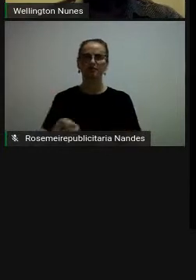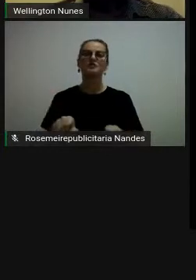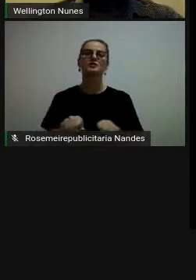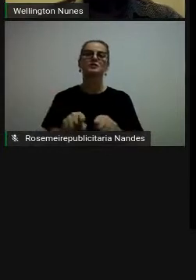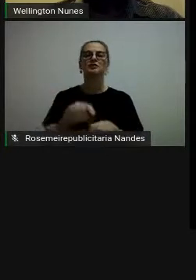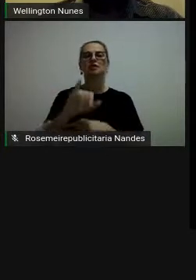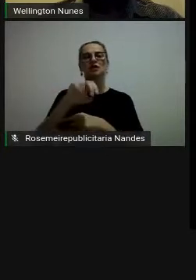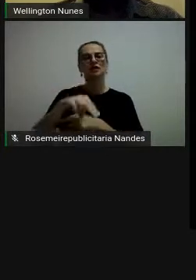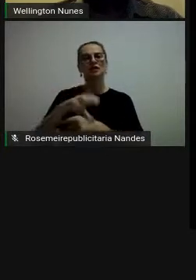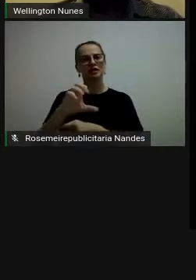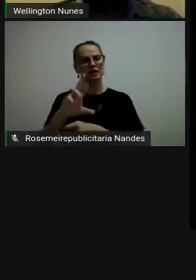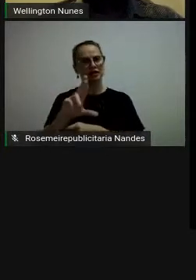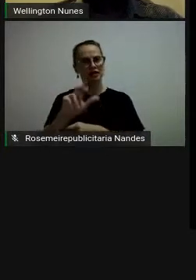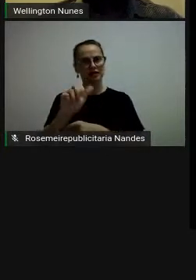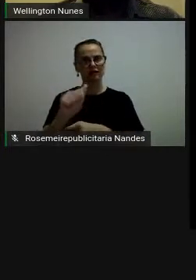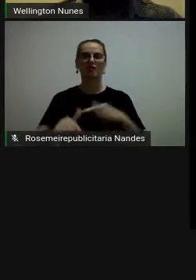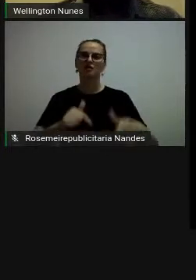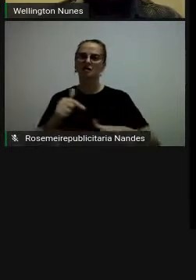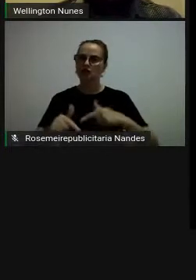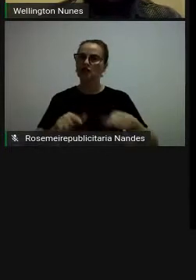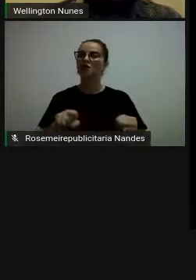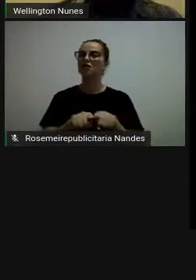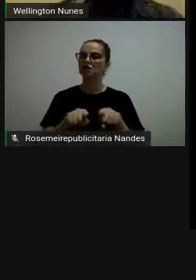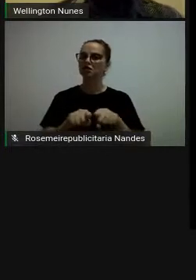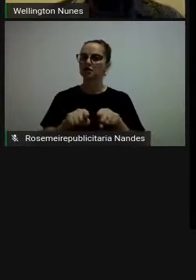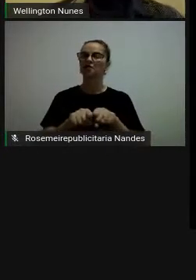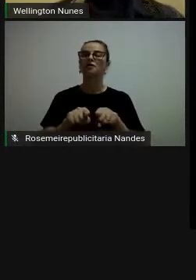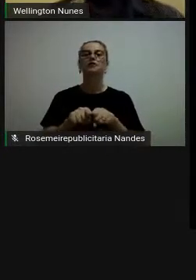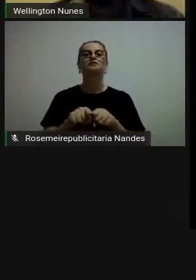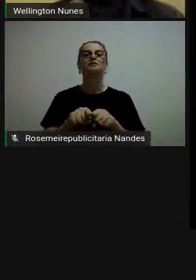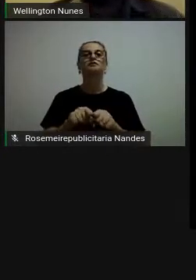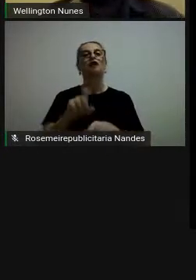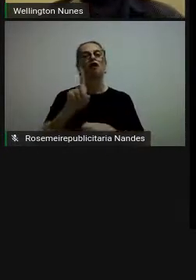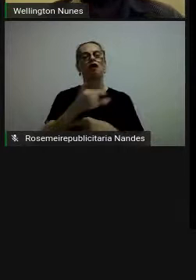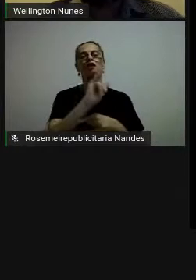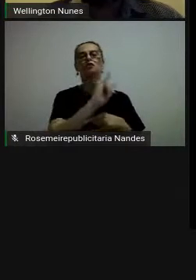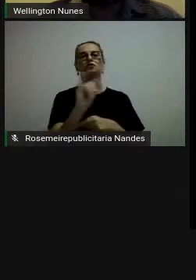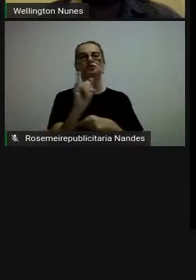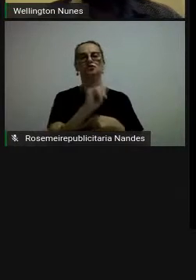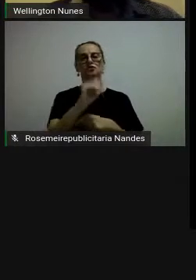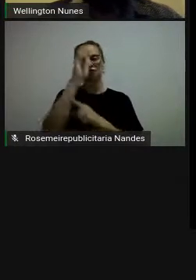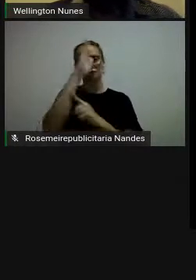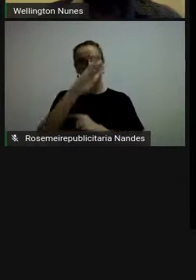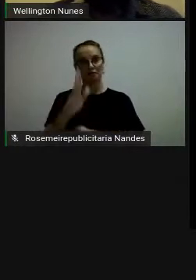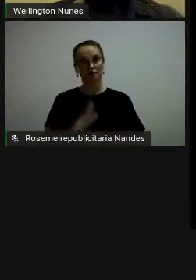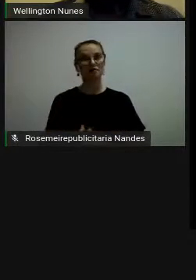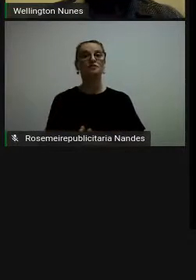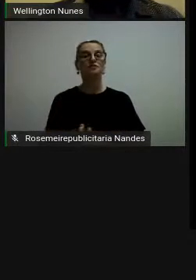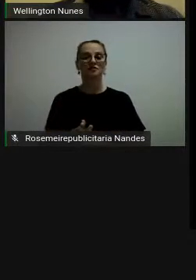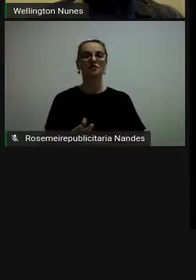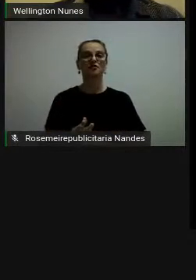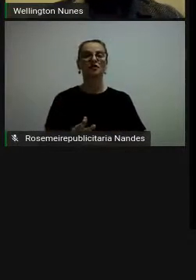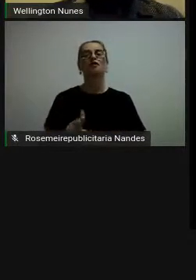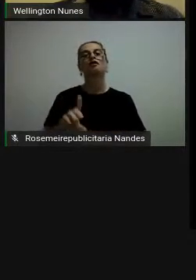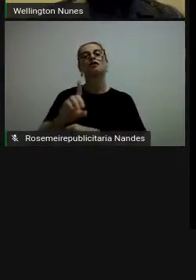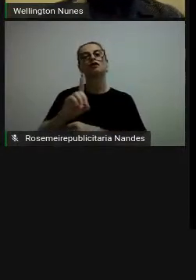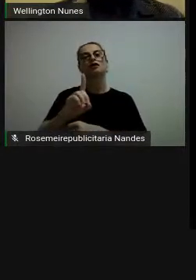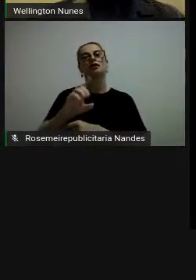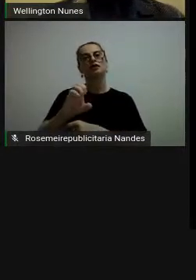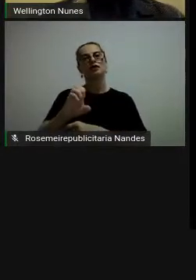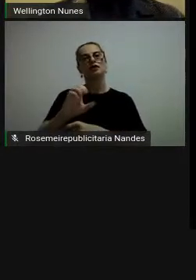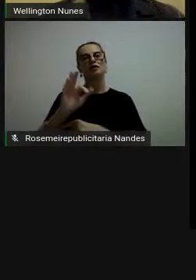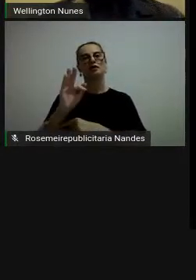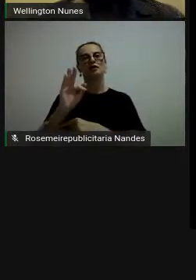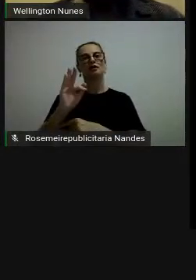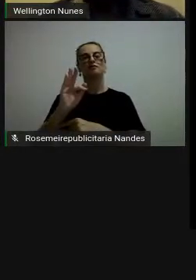dados geográficos, com geoprocessamento. O INCRA é o Instituto Nacional de Colonização e Reforma Agrária,